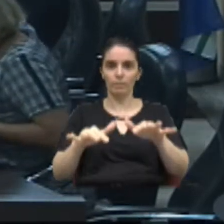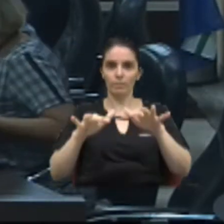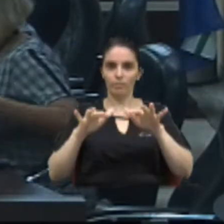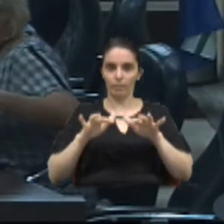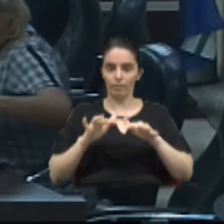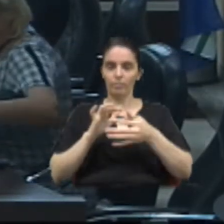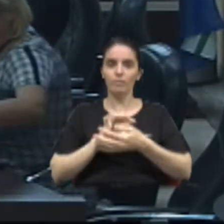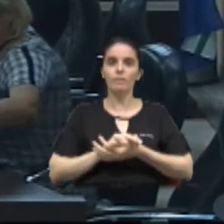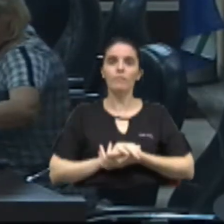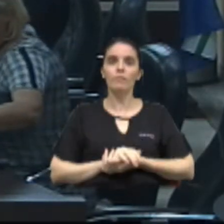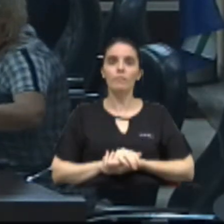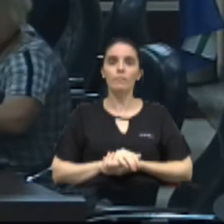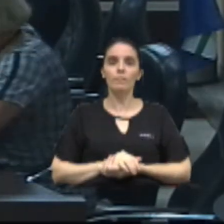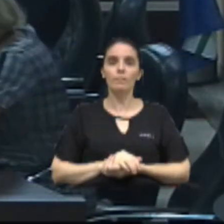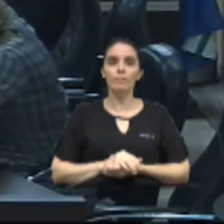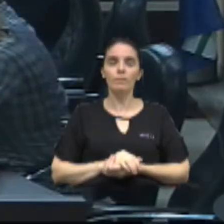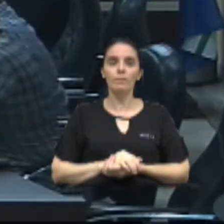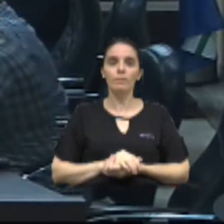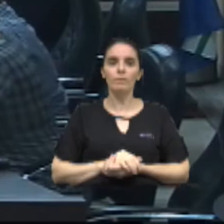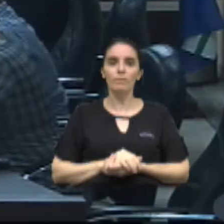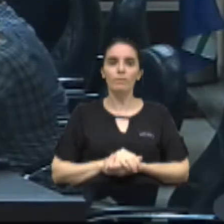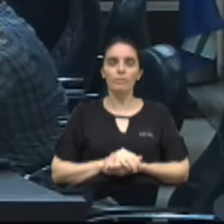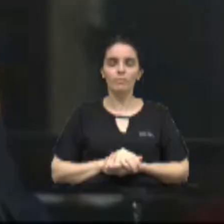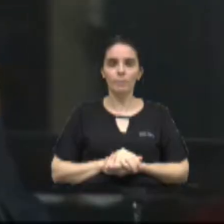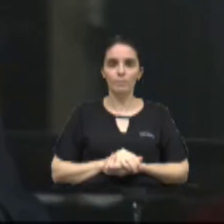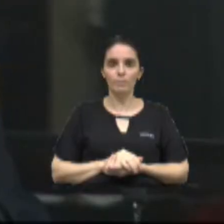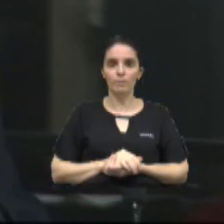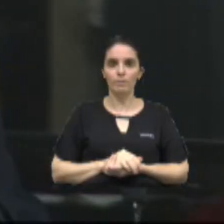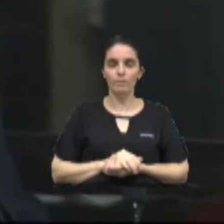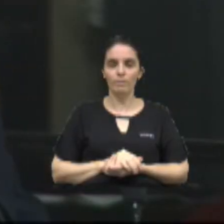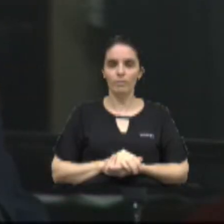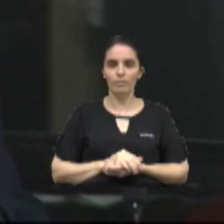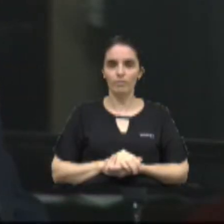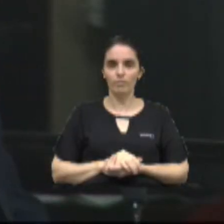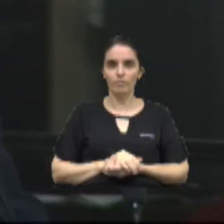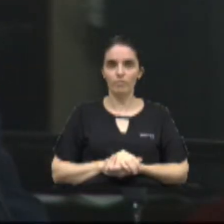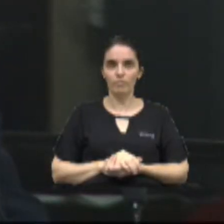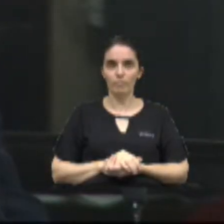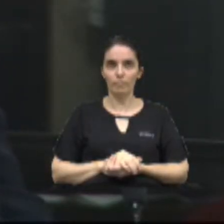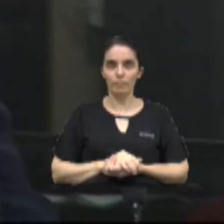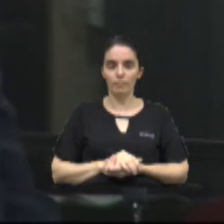presente, aos nobres